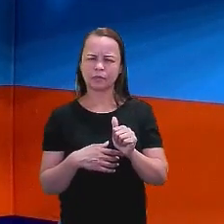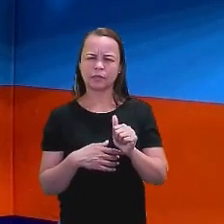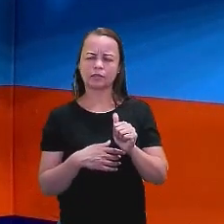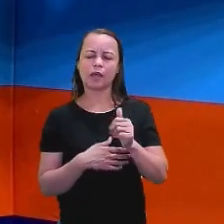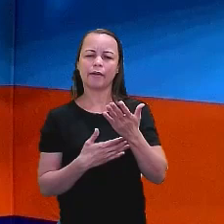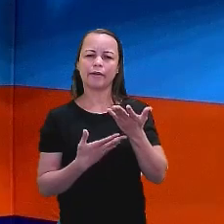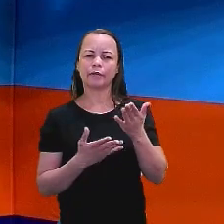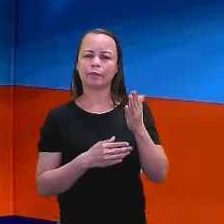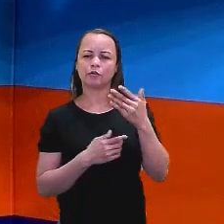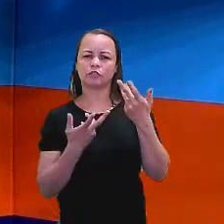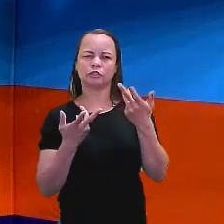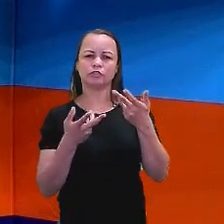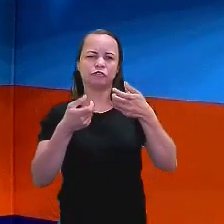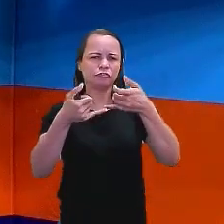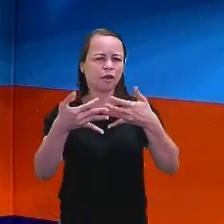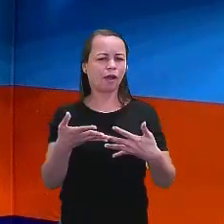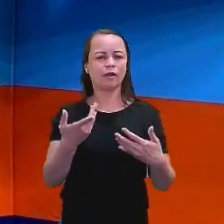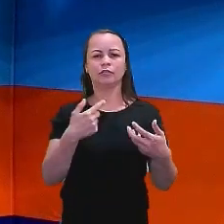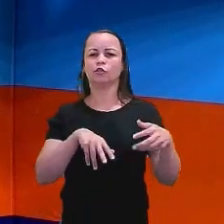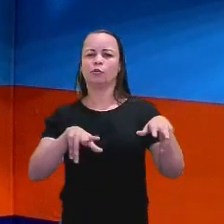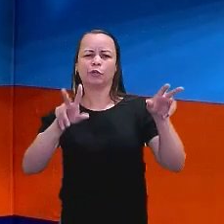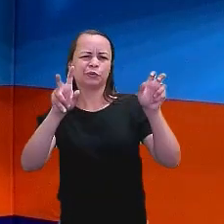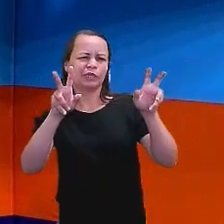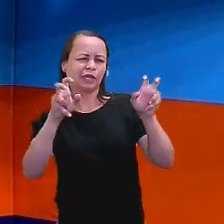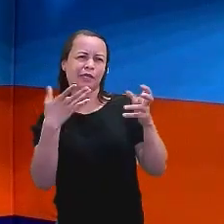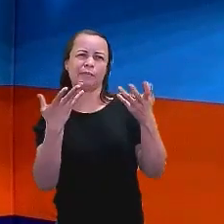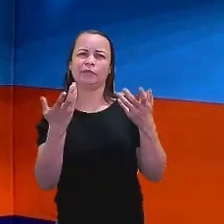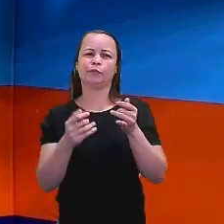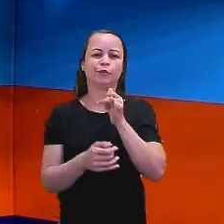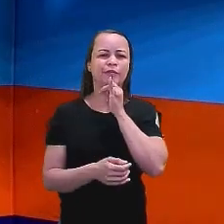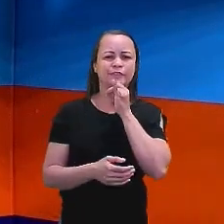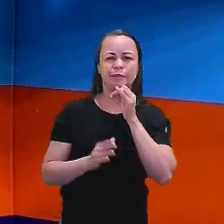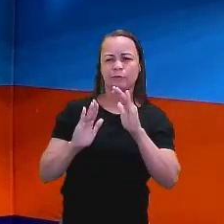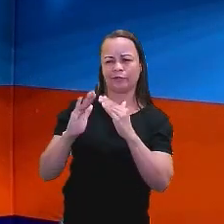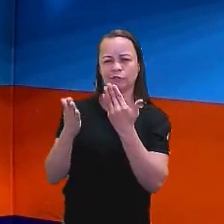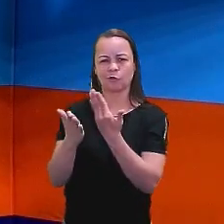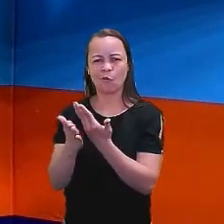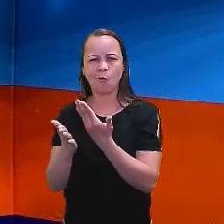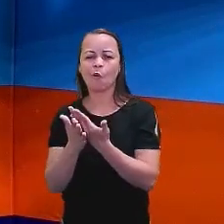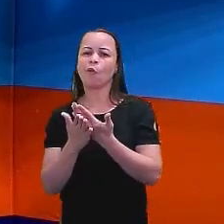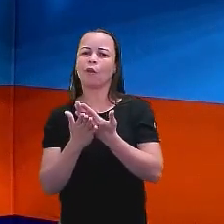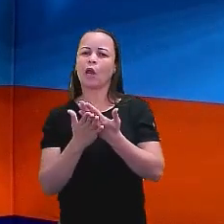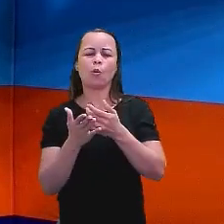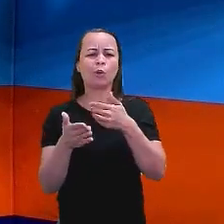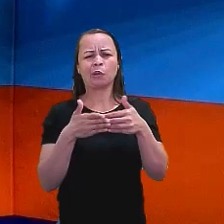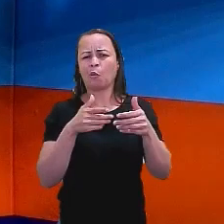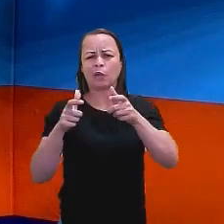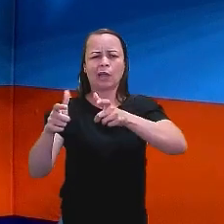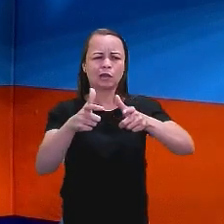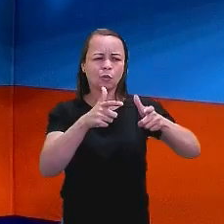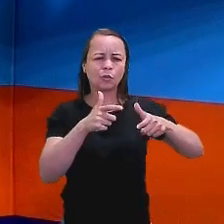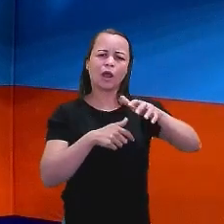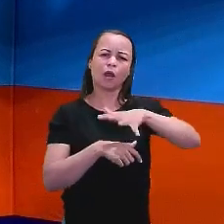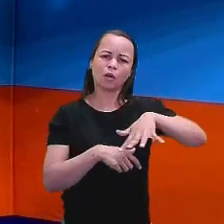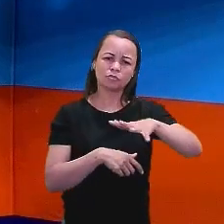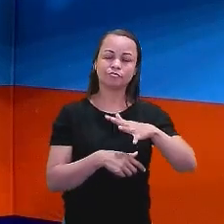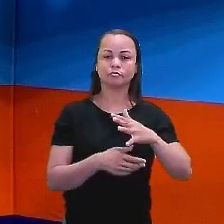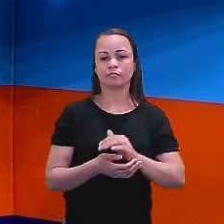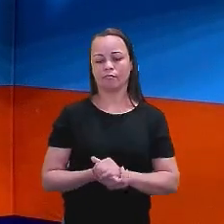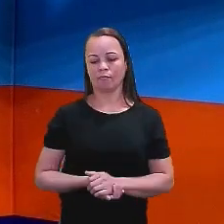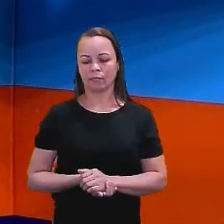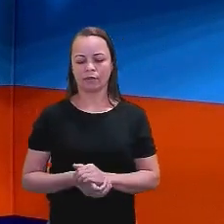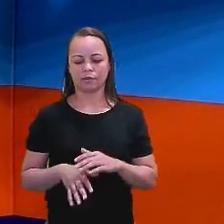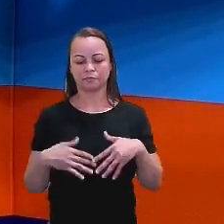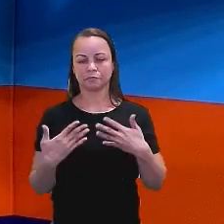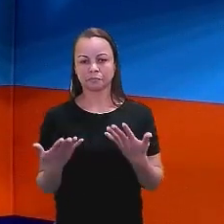um tema, seja na escola, seja no espaço que a gente ocupa, e depois a gente vai para